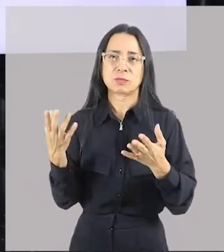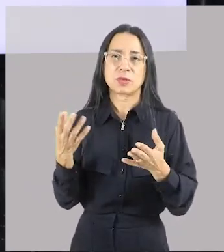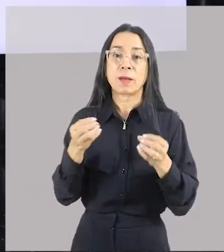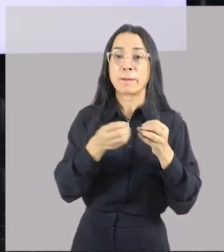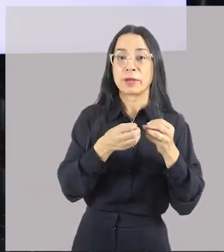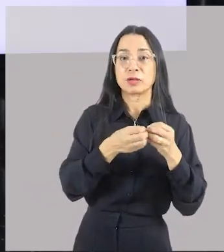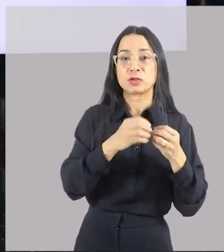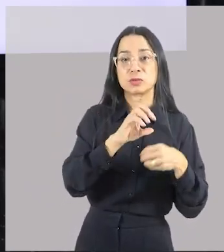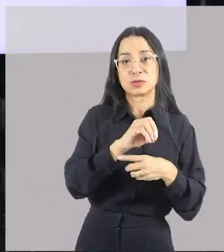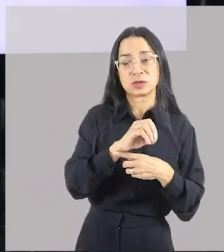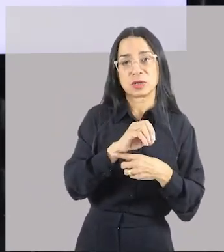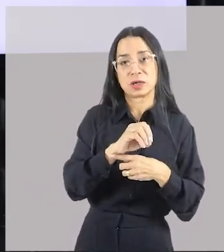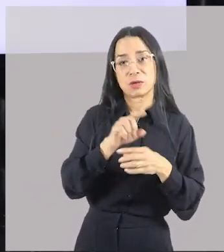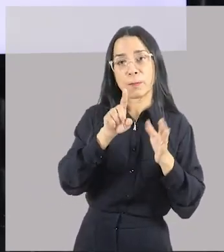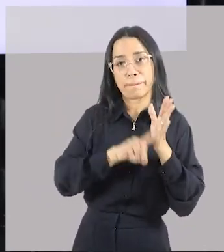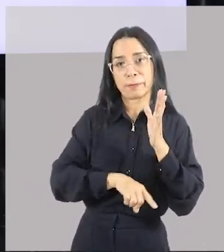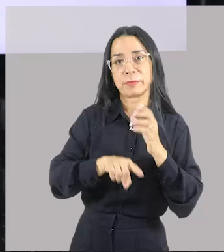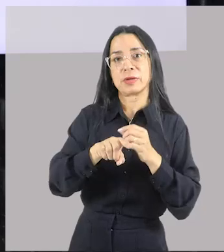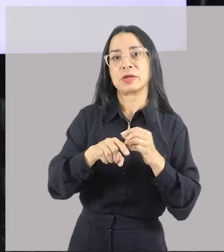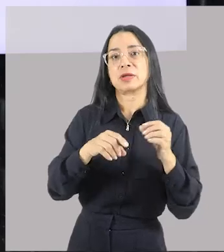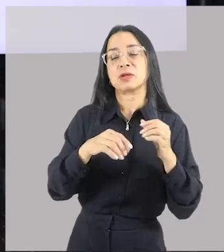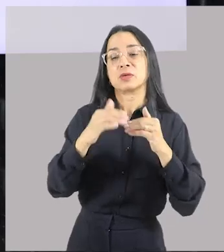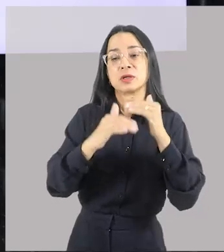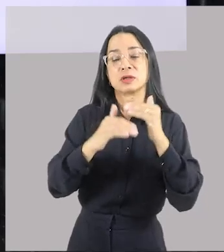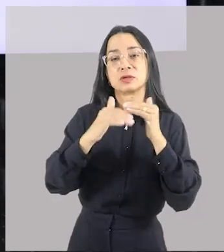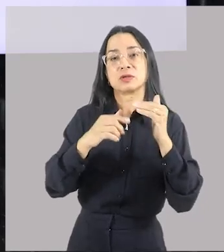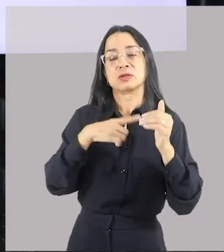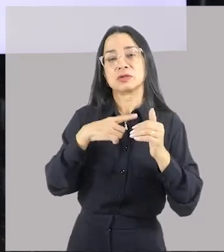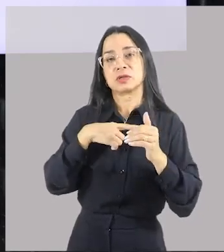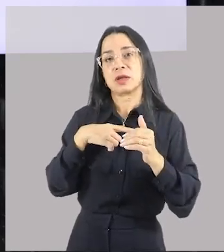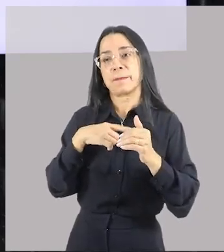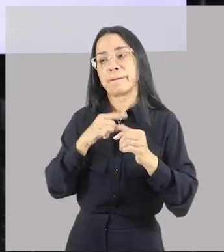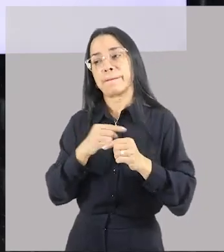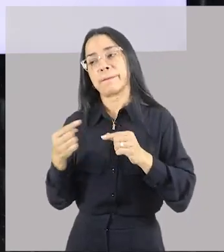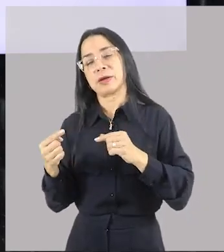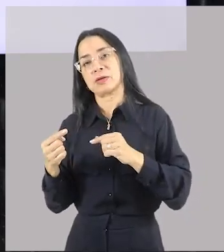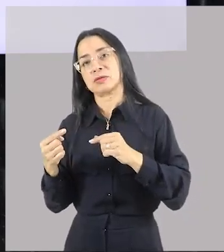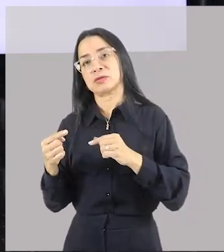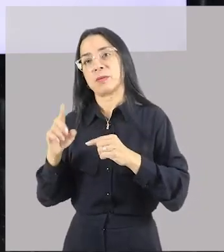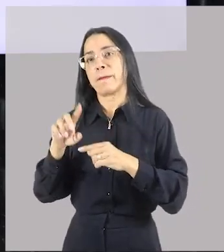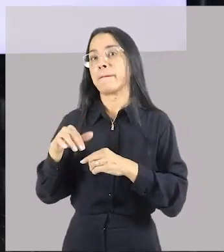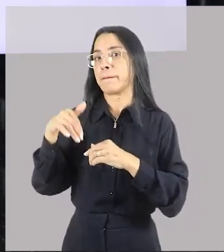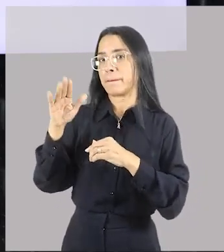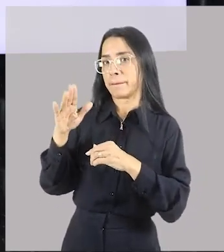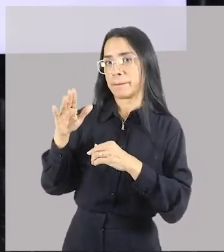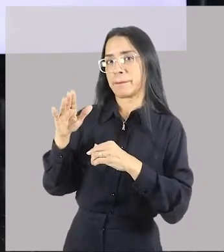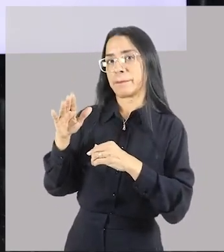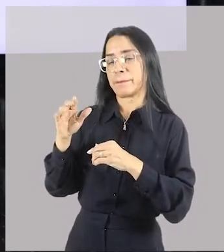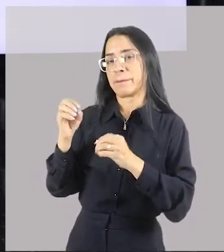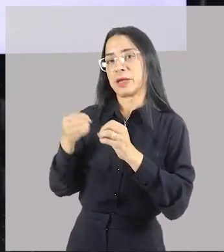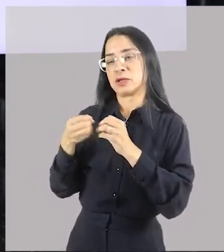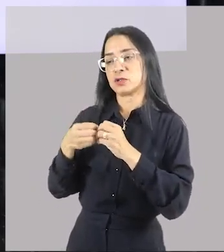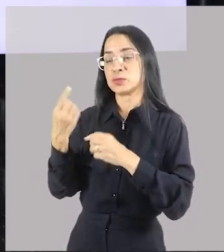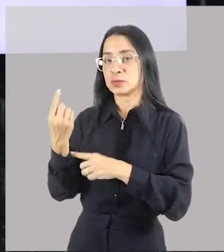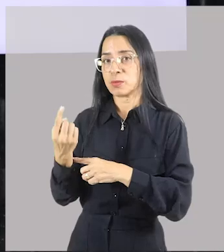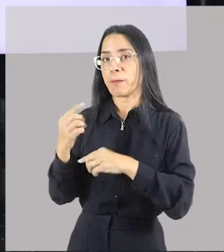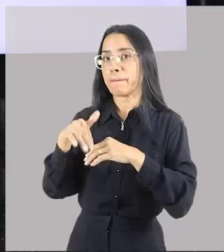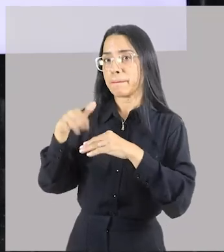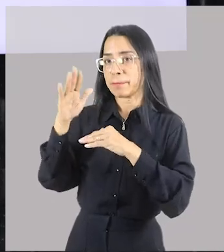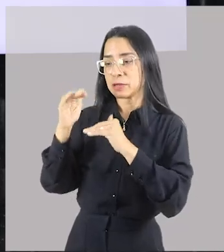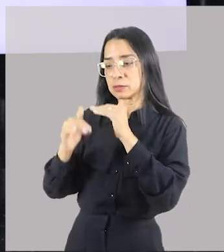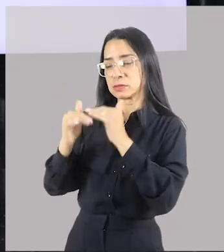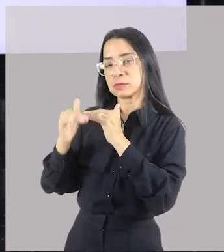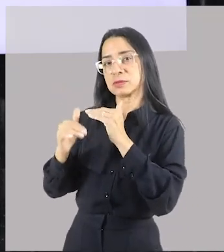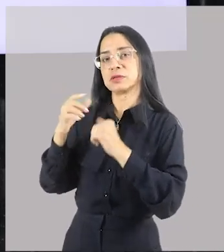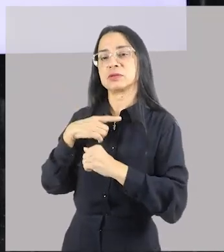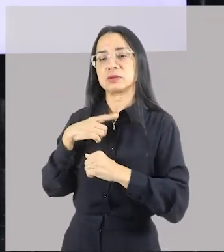0, menos desigualdade existe. Quanto mais próximo de 1, mais desigualdade existe. Ok? Então vamos lá, vamos analisar